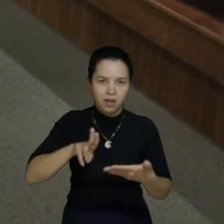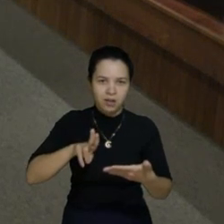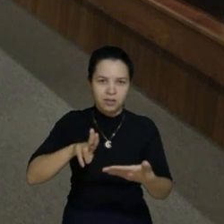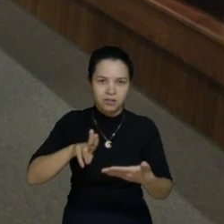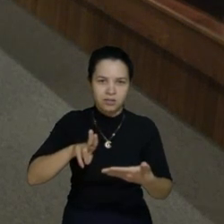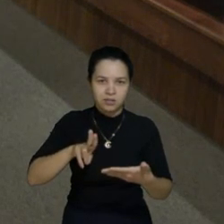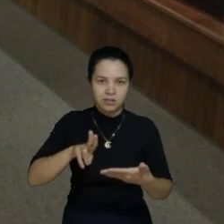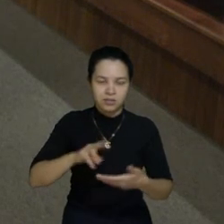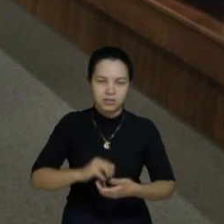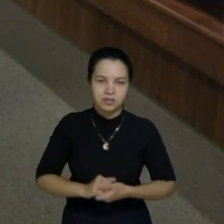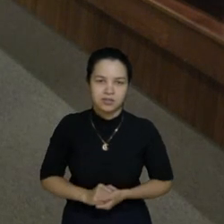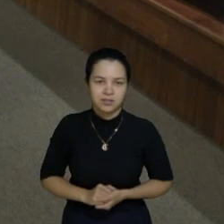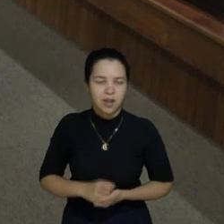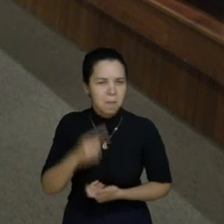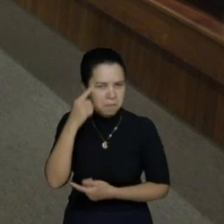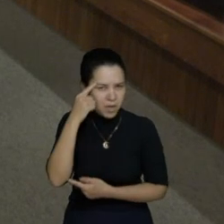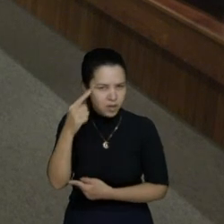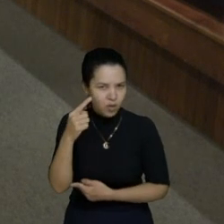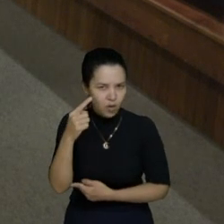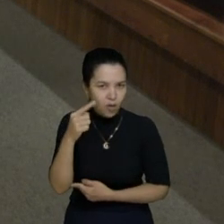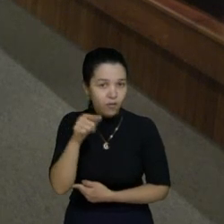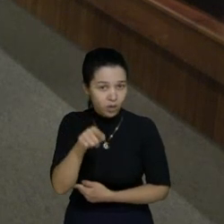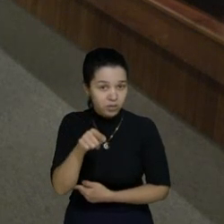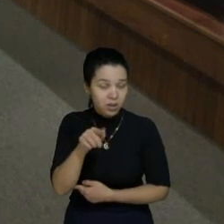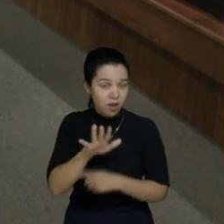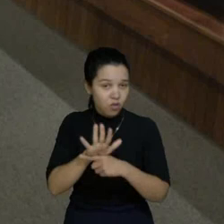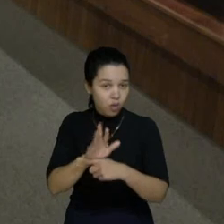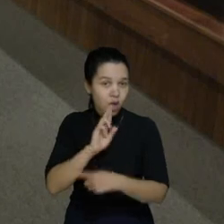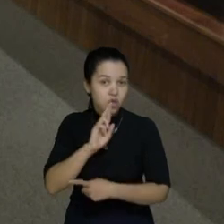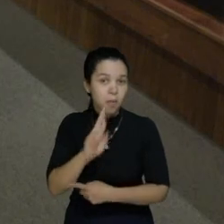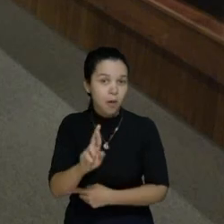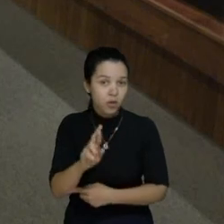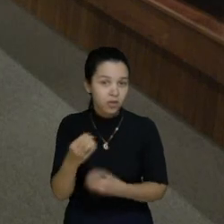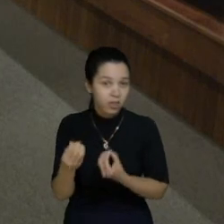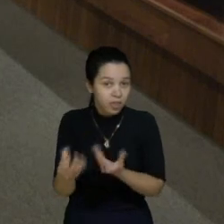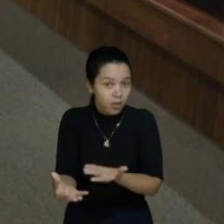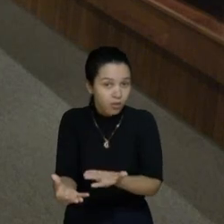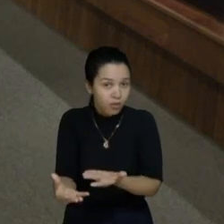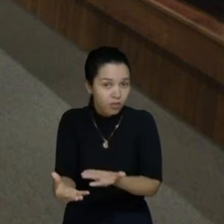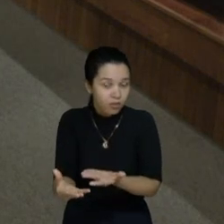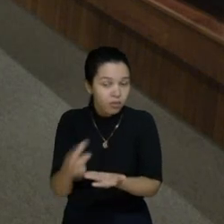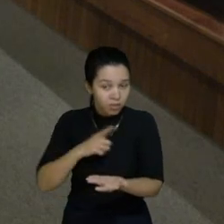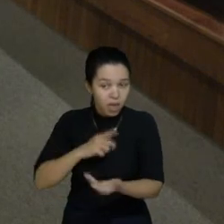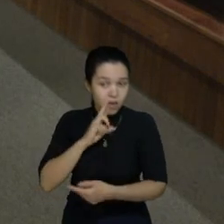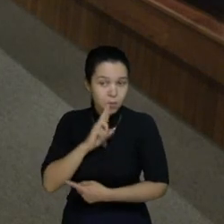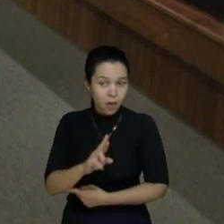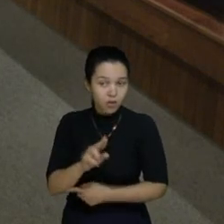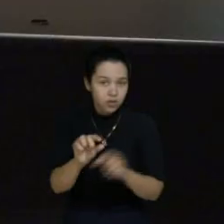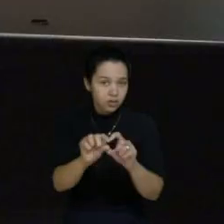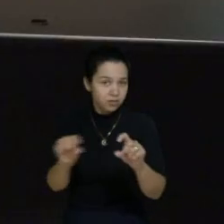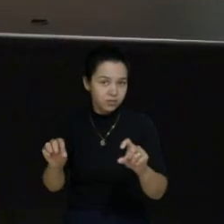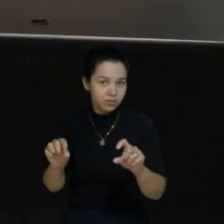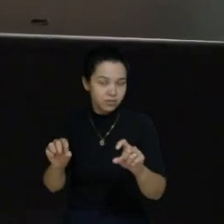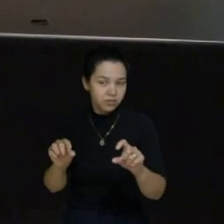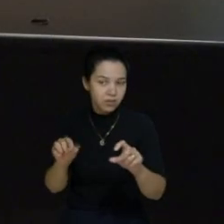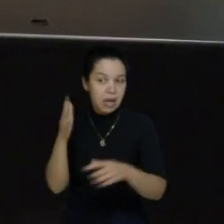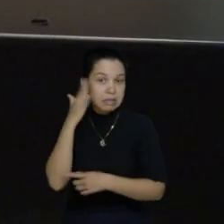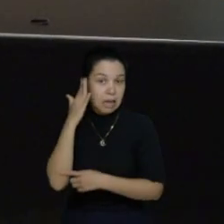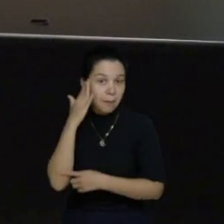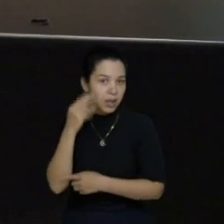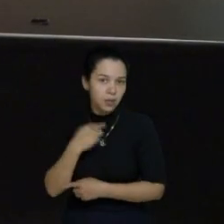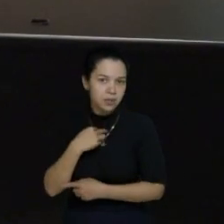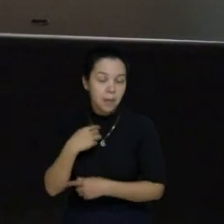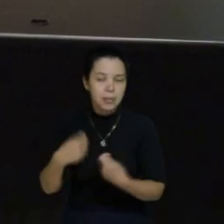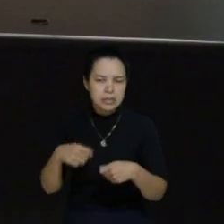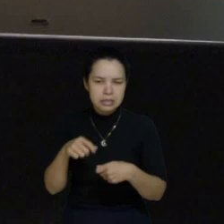aí já pensou que você deu a resposta a resposta tá ali a pessoa não precisa saber ela precisa saber chutar